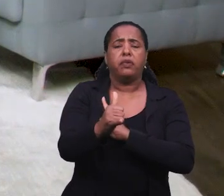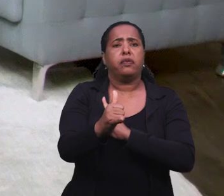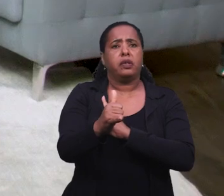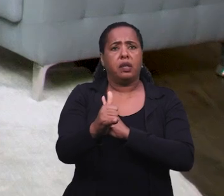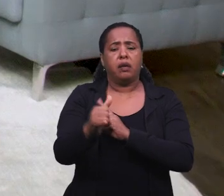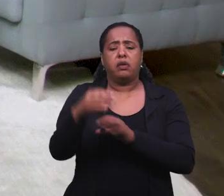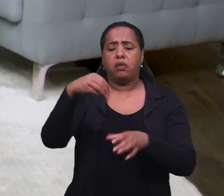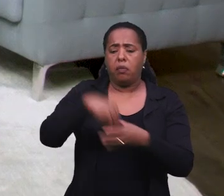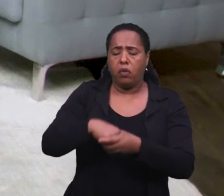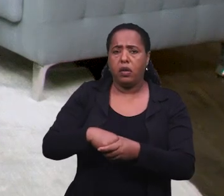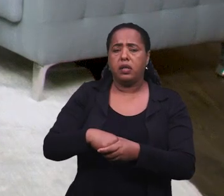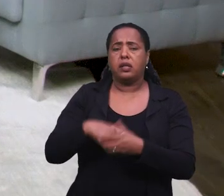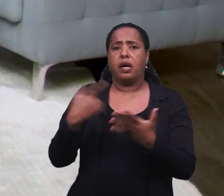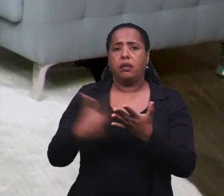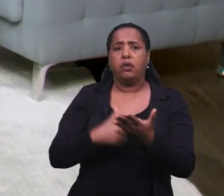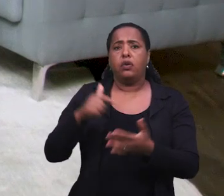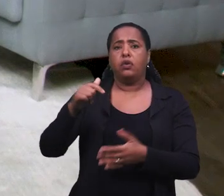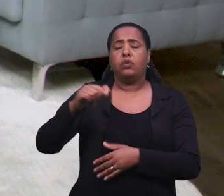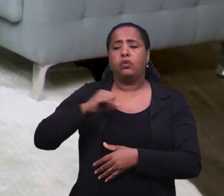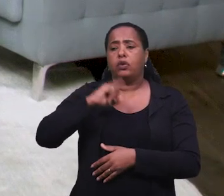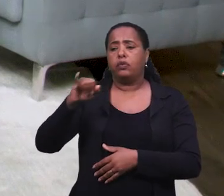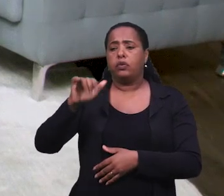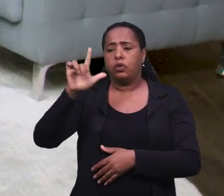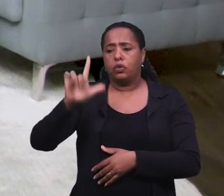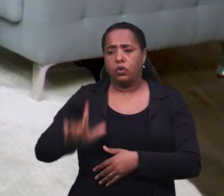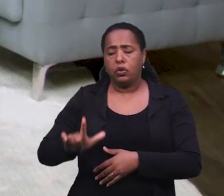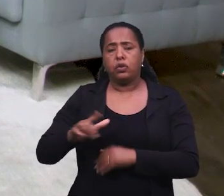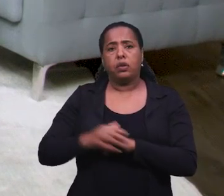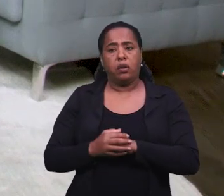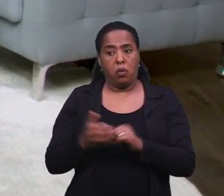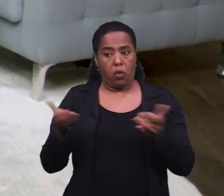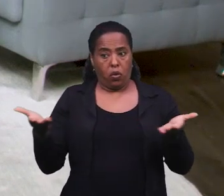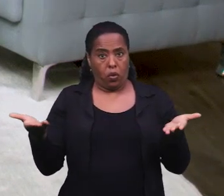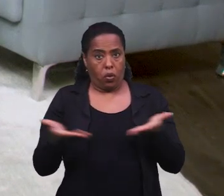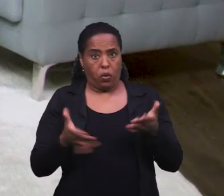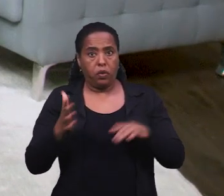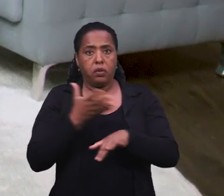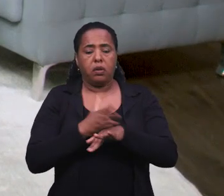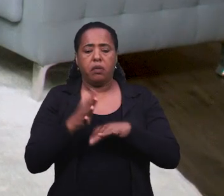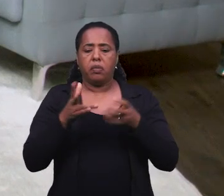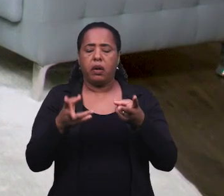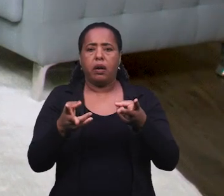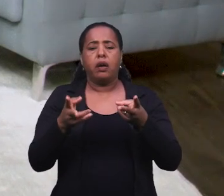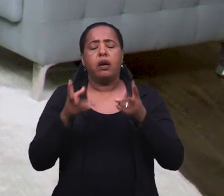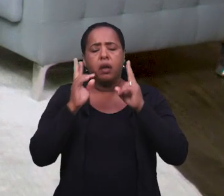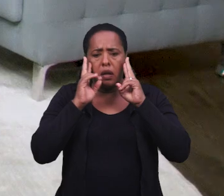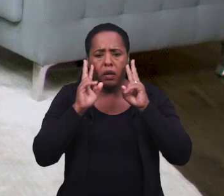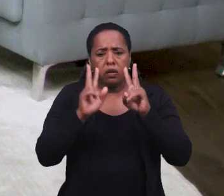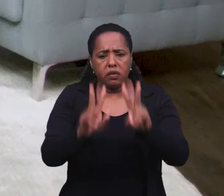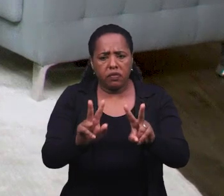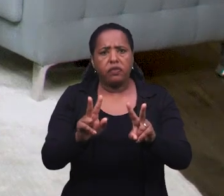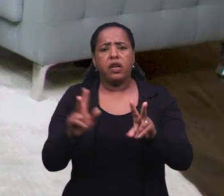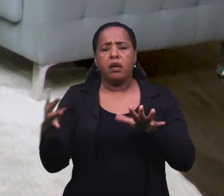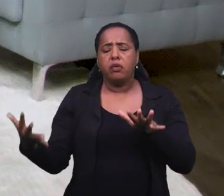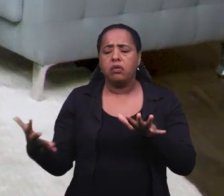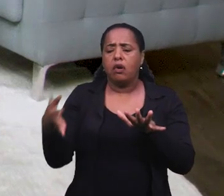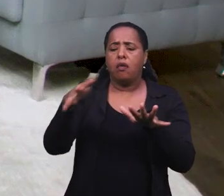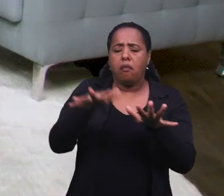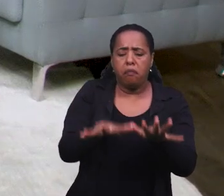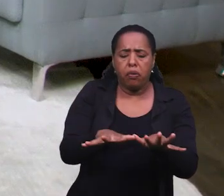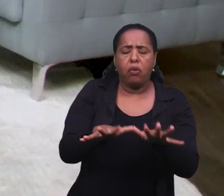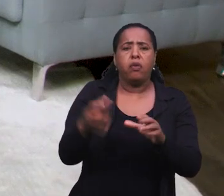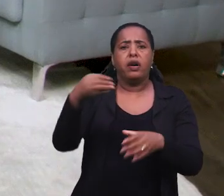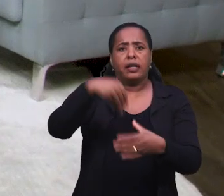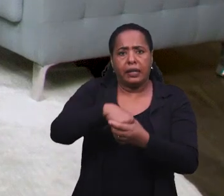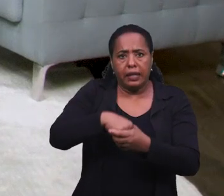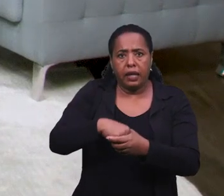Espírito Santo, que é derramado sobre a vida de uma criança, ou de um jovem, ou de um varão, de